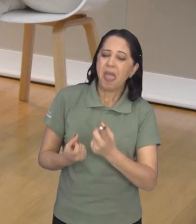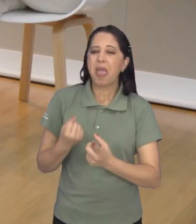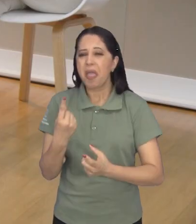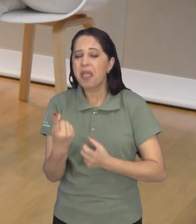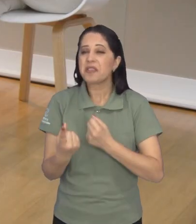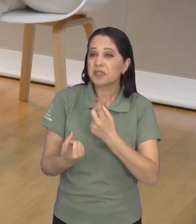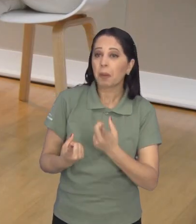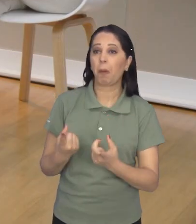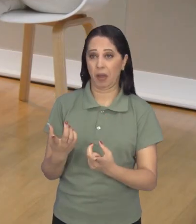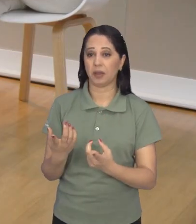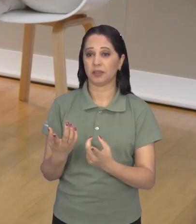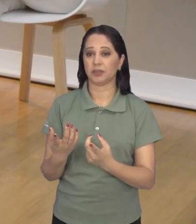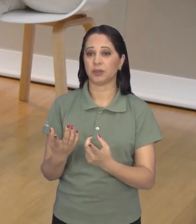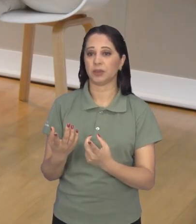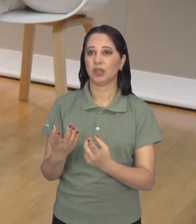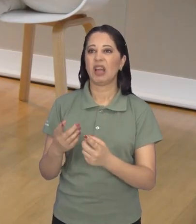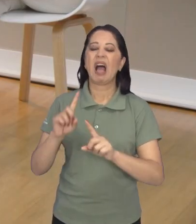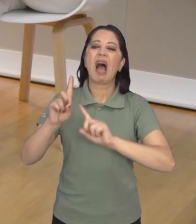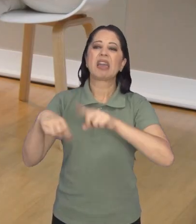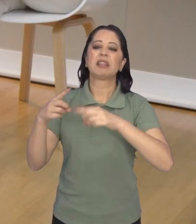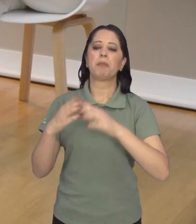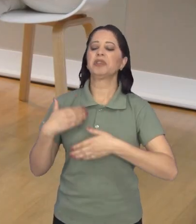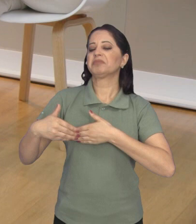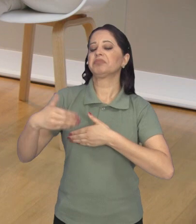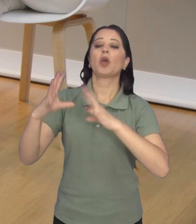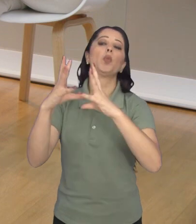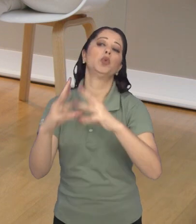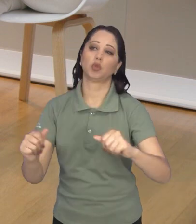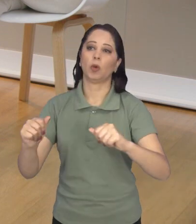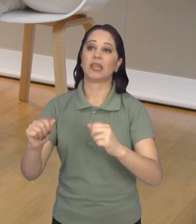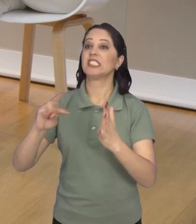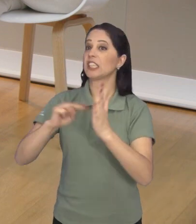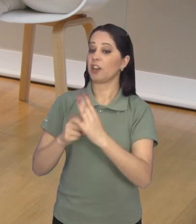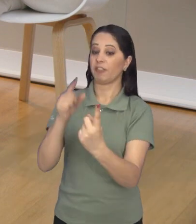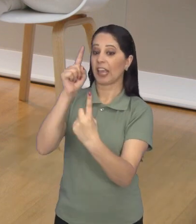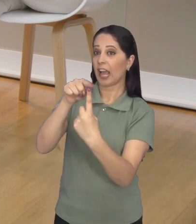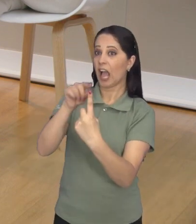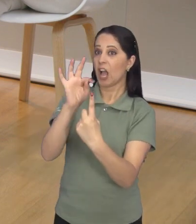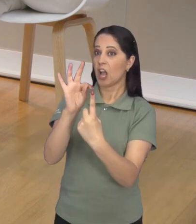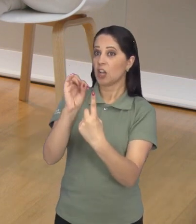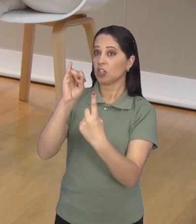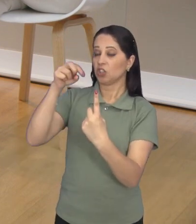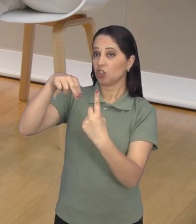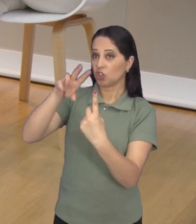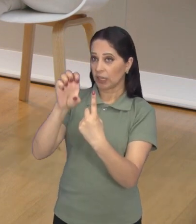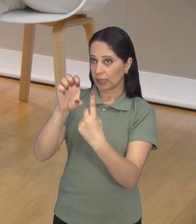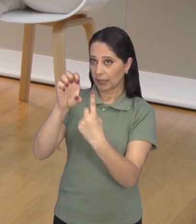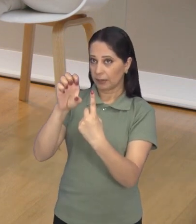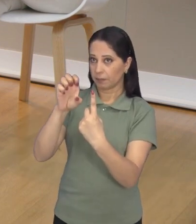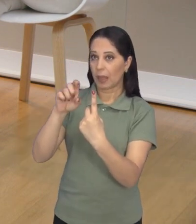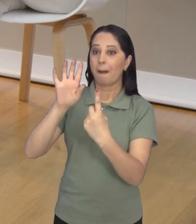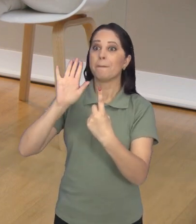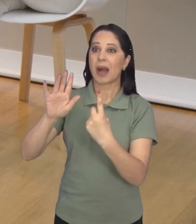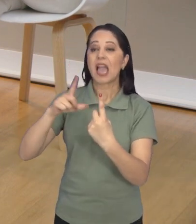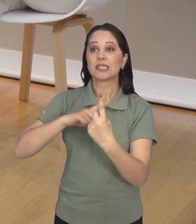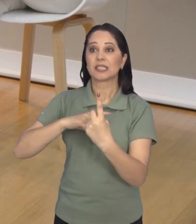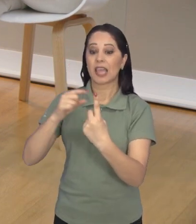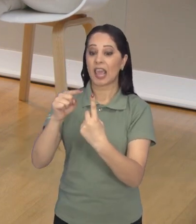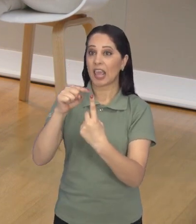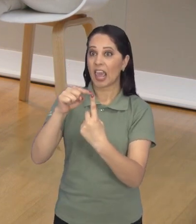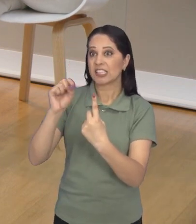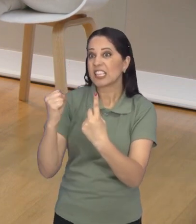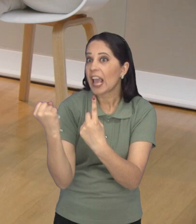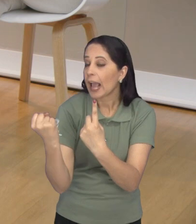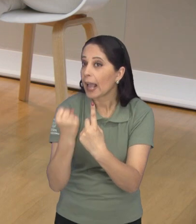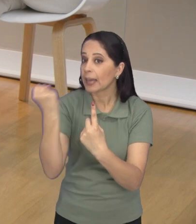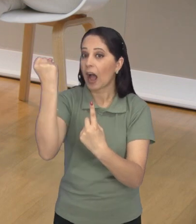frequência. Aquilo isolado teve algum período da vida e depois desapareceu. Passou. É um tique episódico. Existe tique crônico. O indivíduo tem